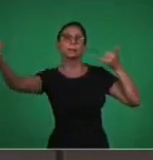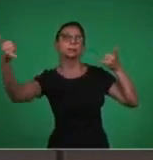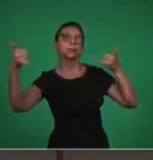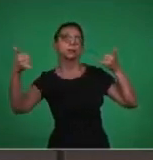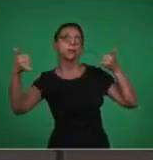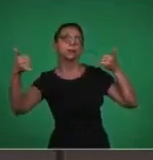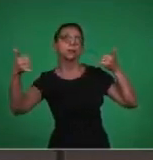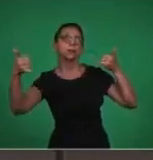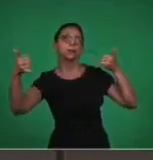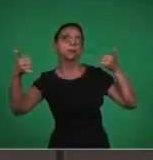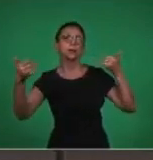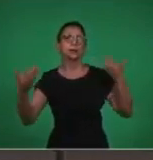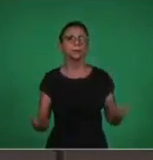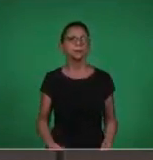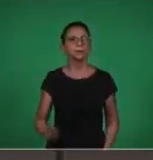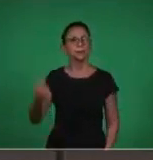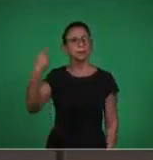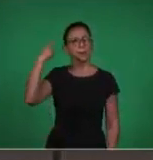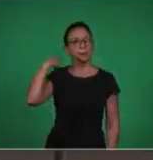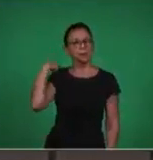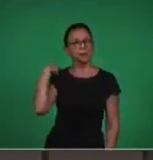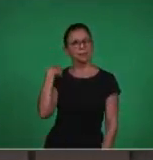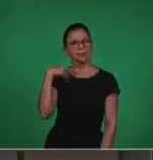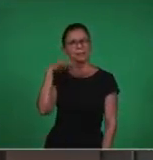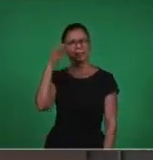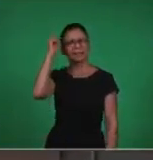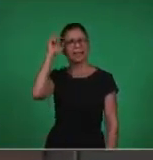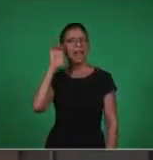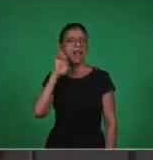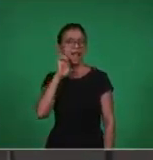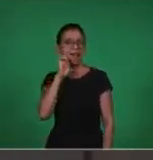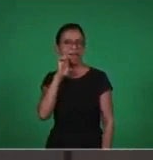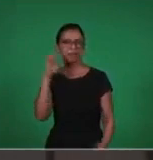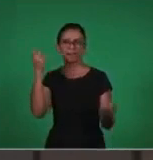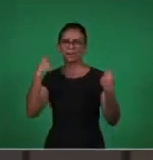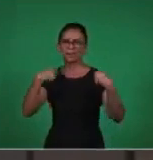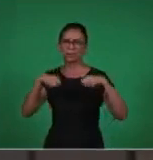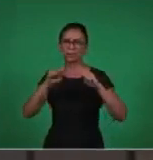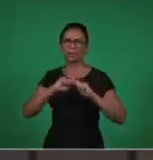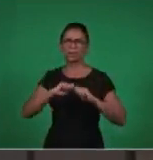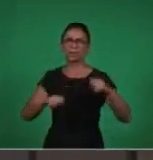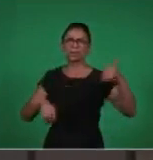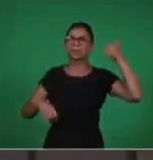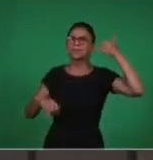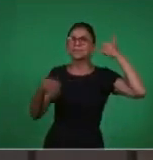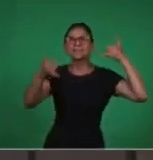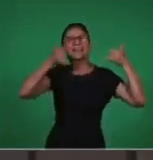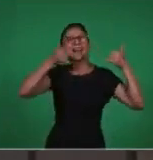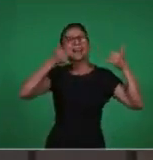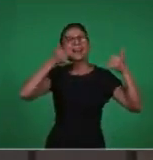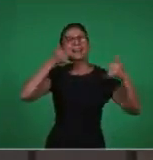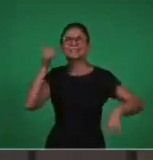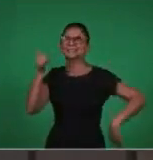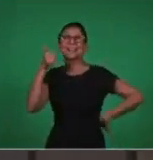disso, porque Adão estava de trás da árvore. Ele não precisava. Alô, Adão, onde você está? Não, estou